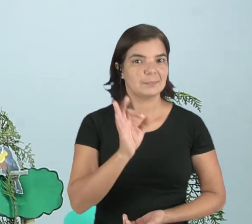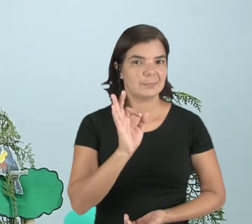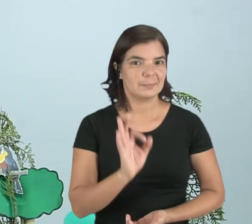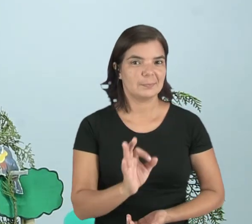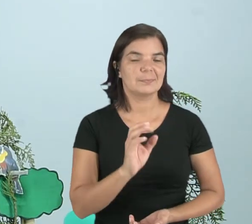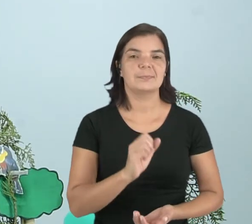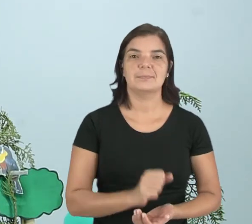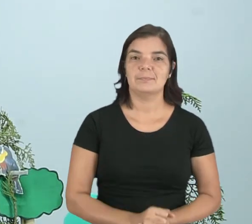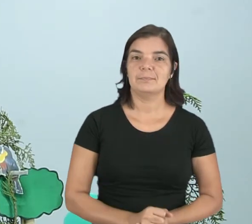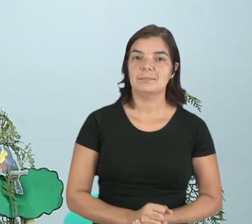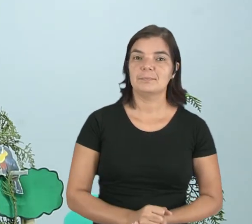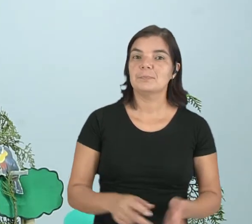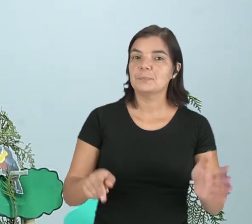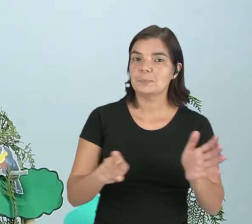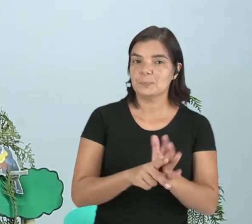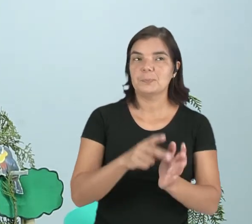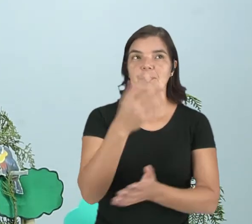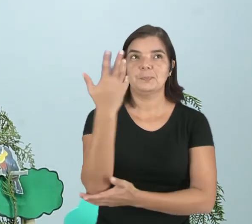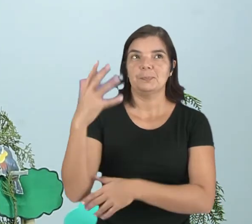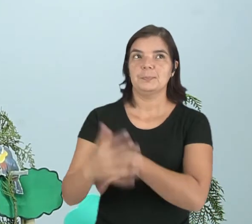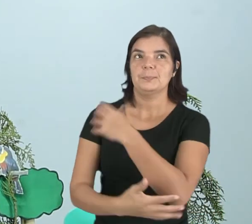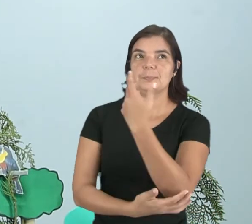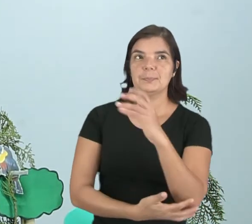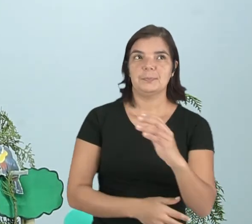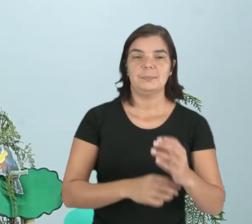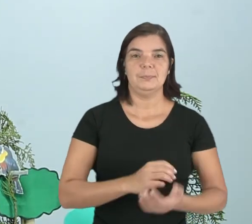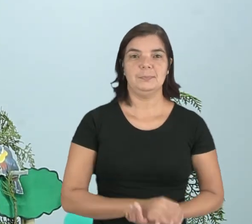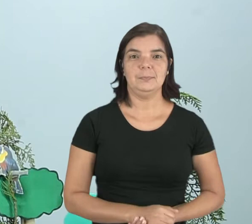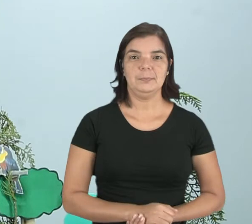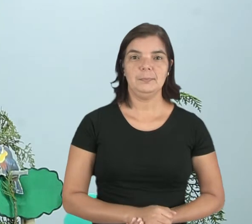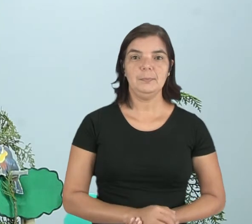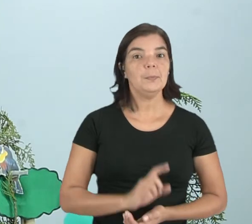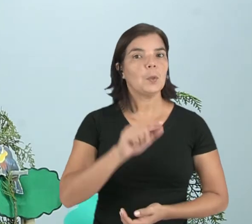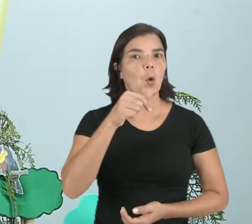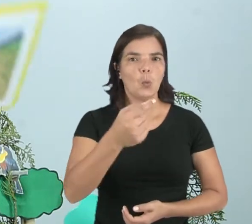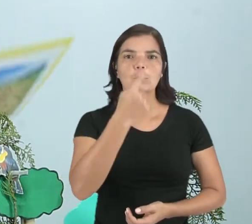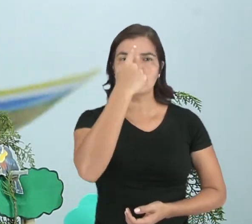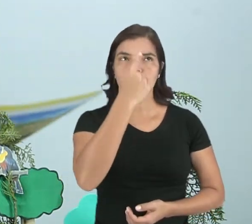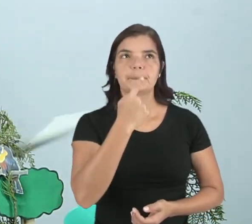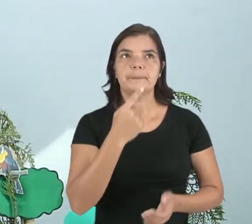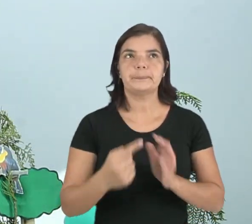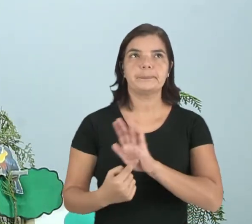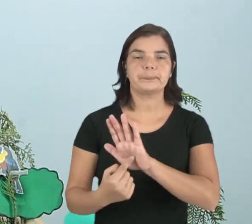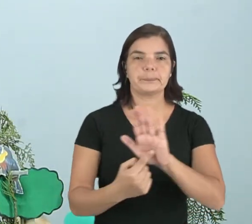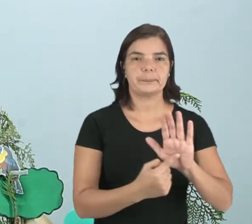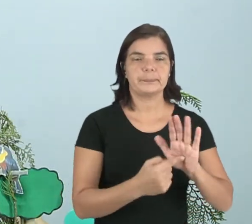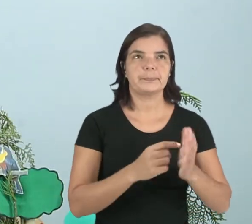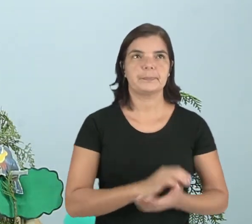certo? Pela ação da própria natureza. Deixa eu mostrar uma outra imagem para vocês.